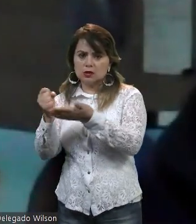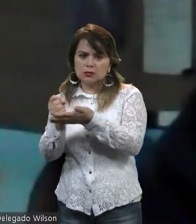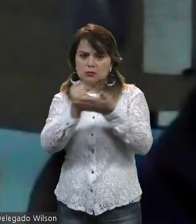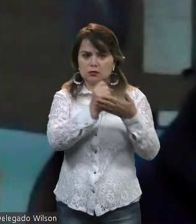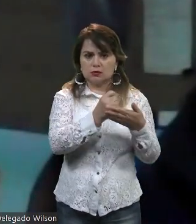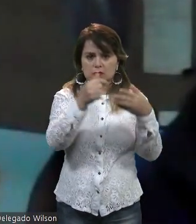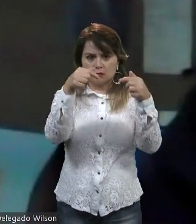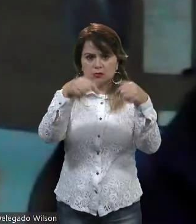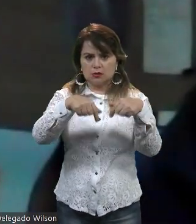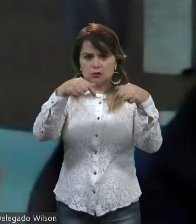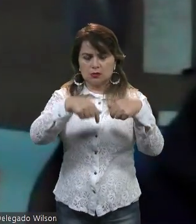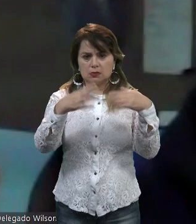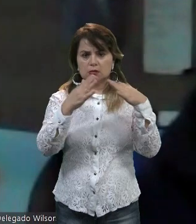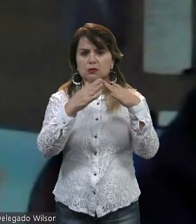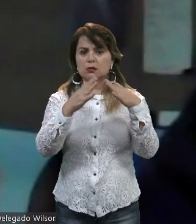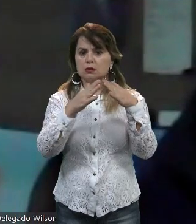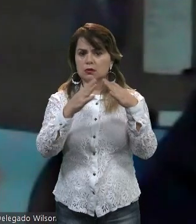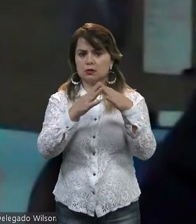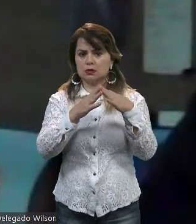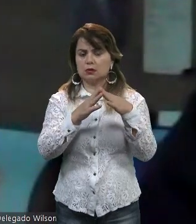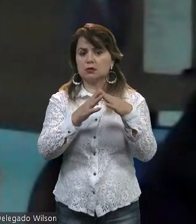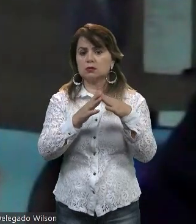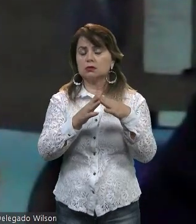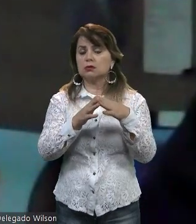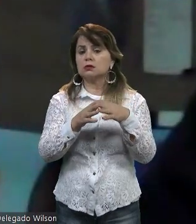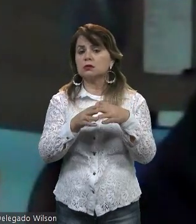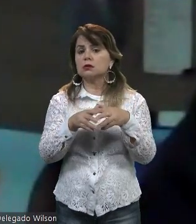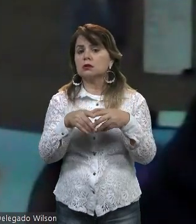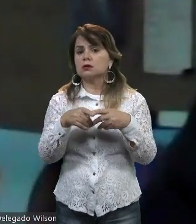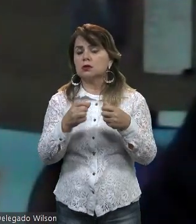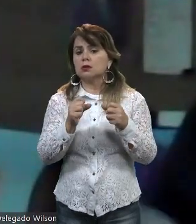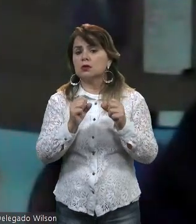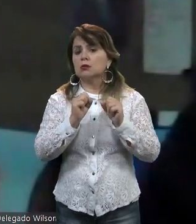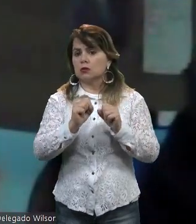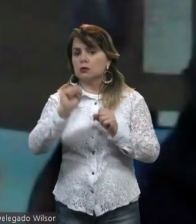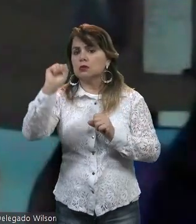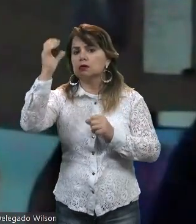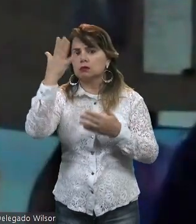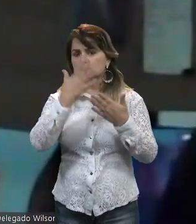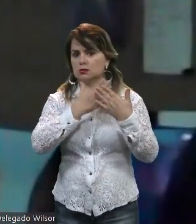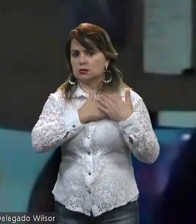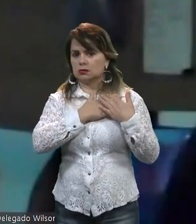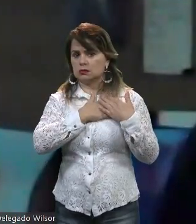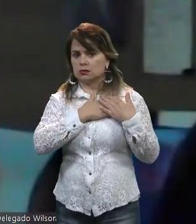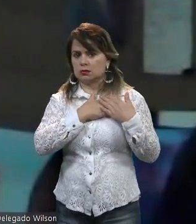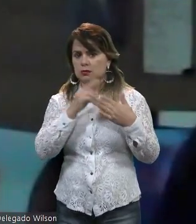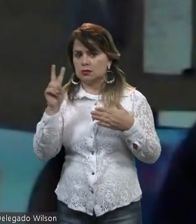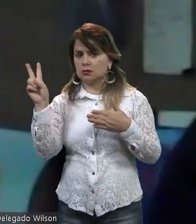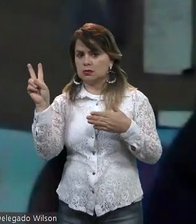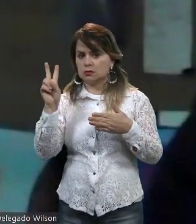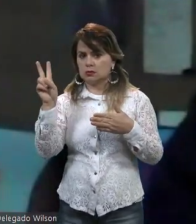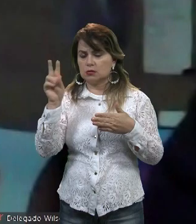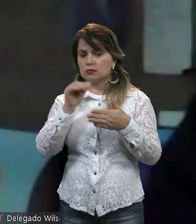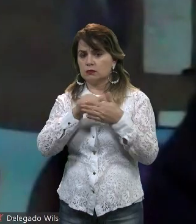é temerário e pode causar, sim, responsabilidade, improbidade e eleitoral.